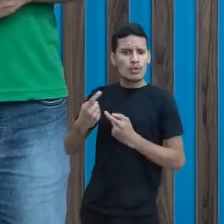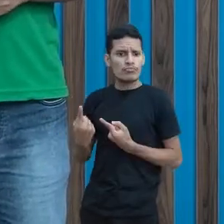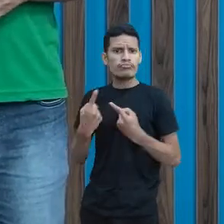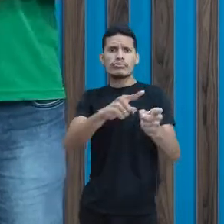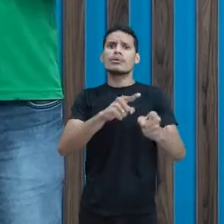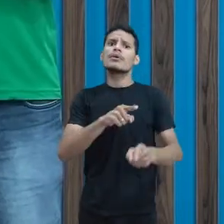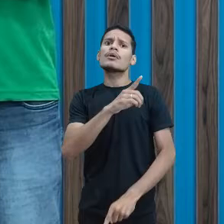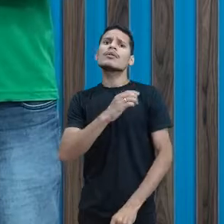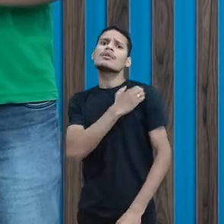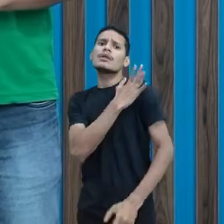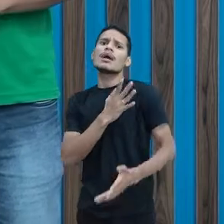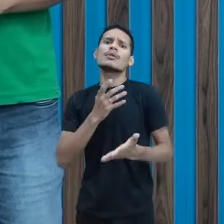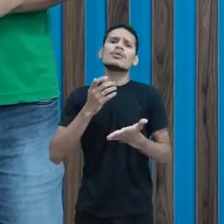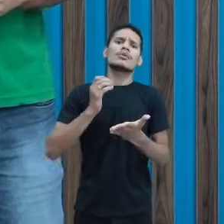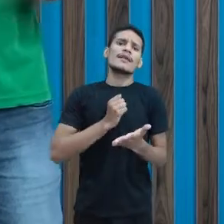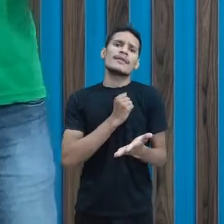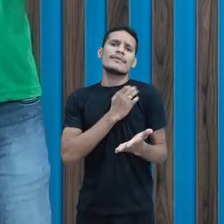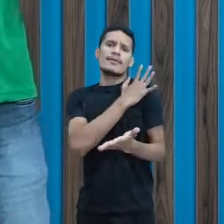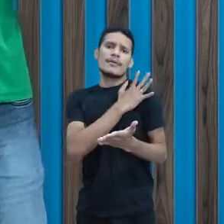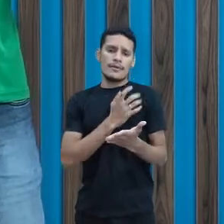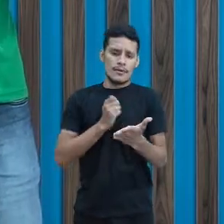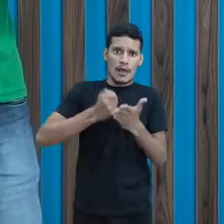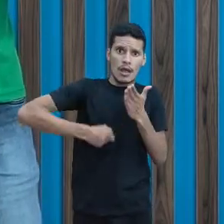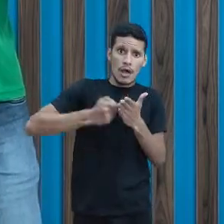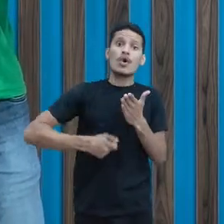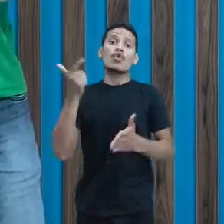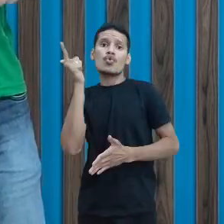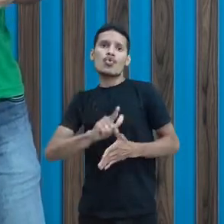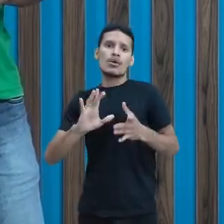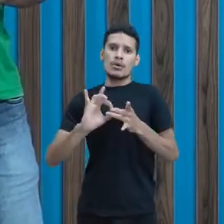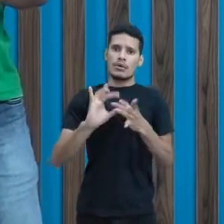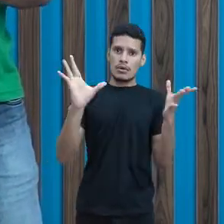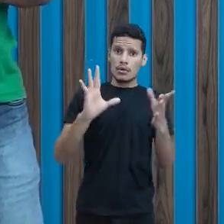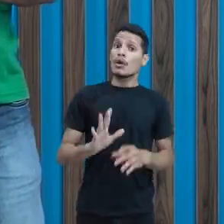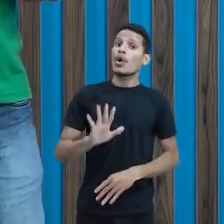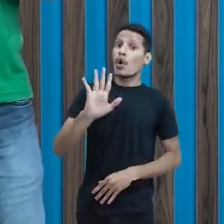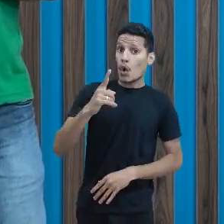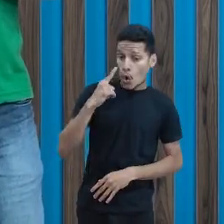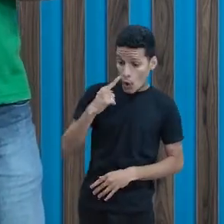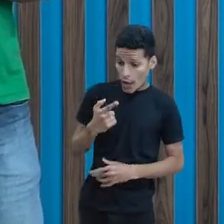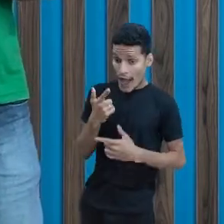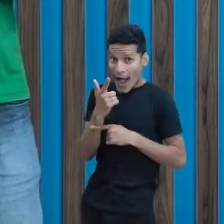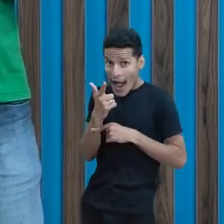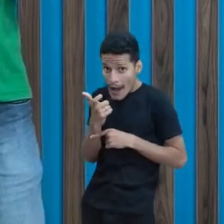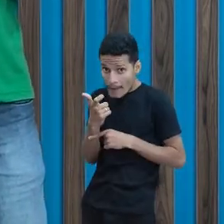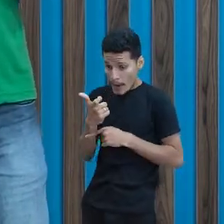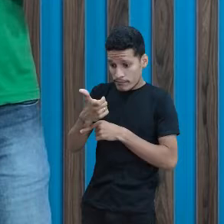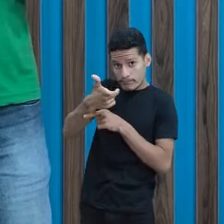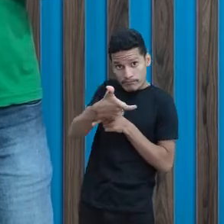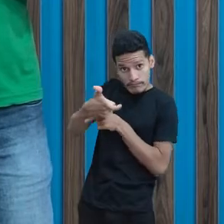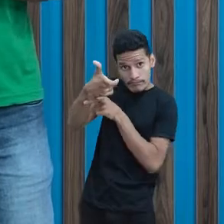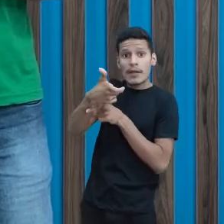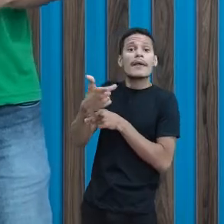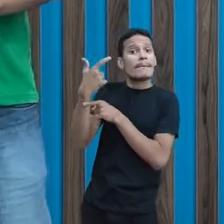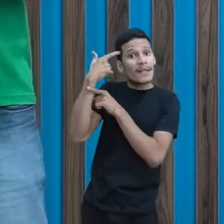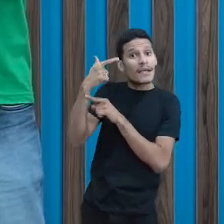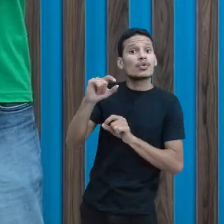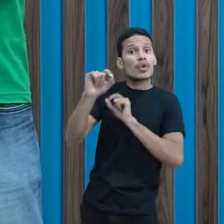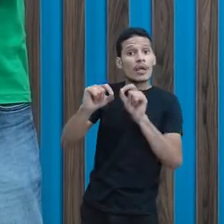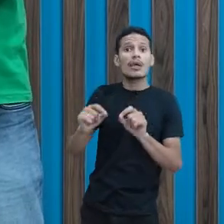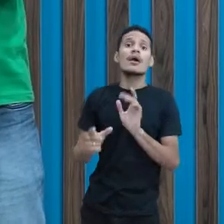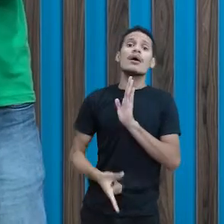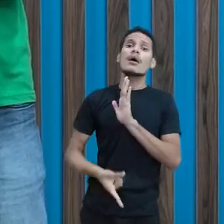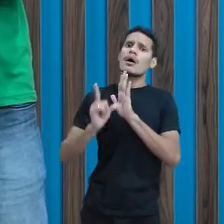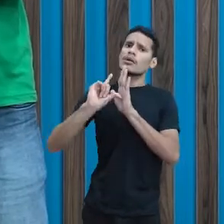a ditadura e alcançar a liberdade. É bem verdade que a ideia de luta armada, ela também era pensada por alguns setores até